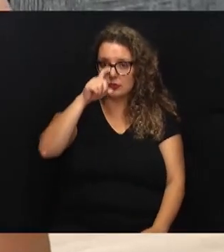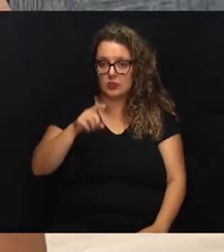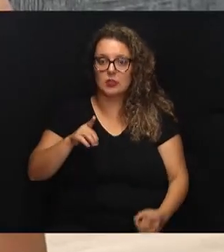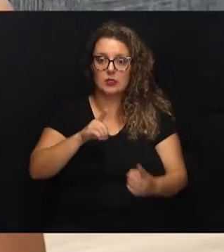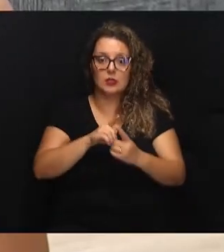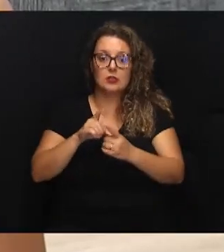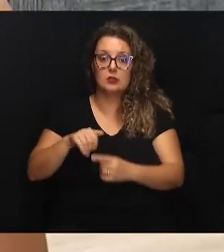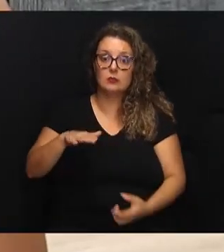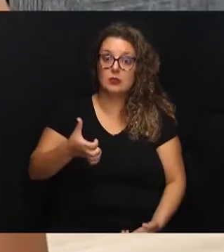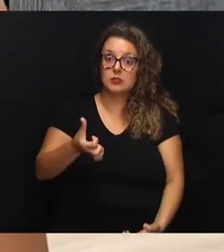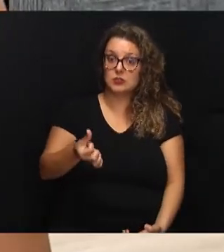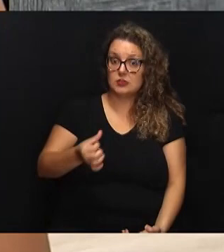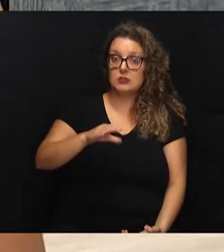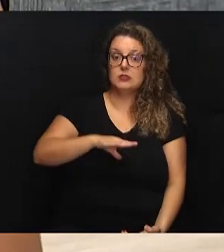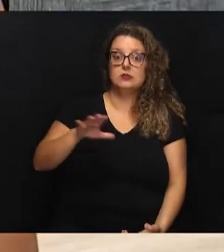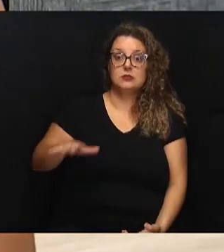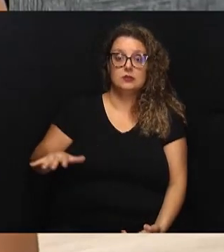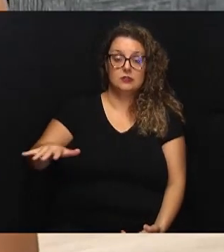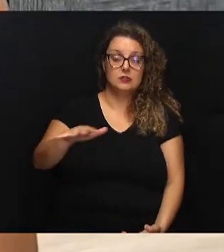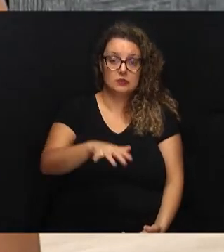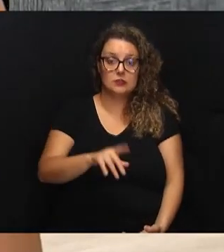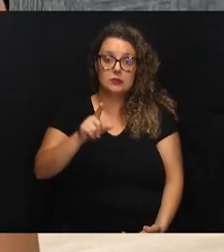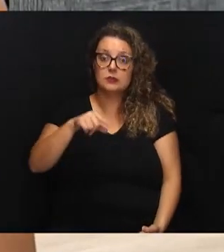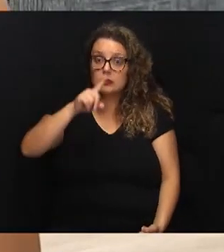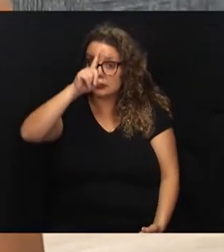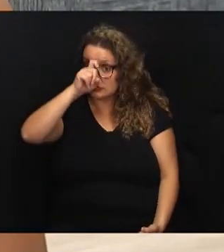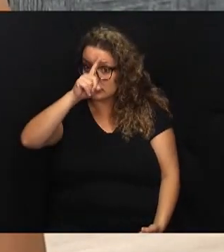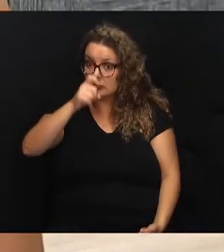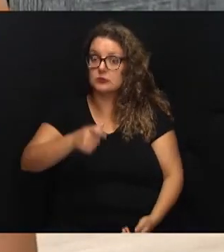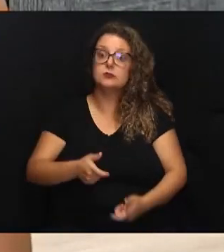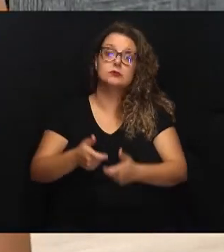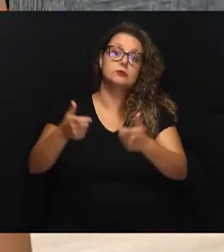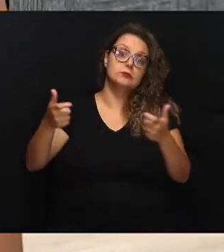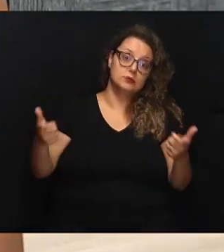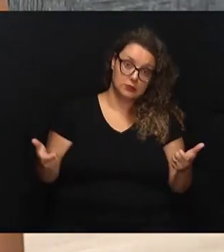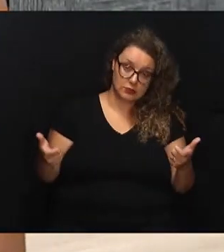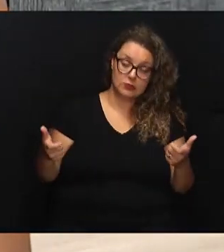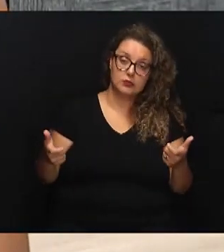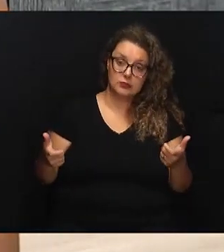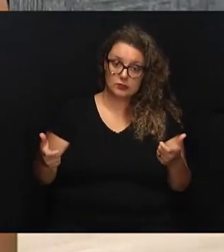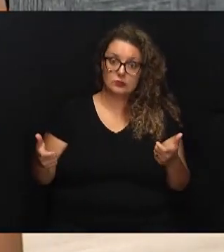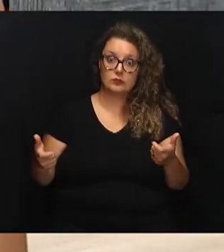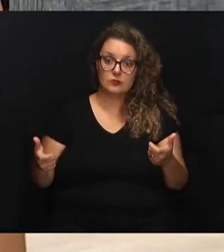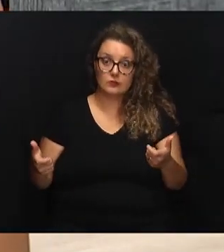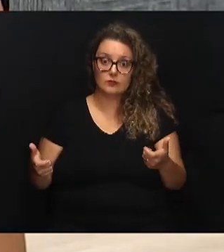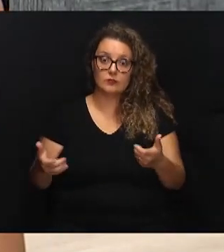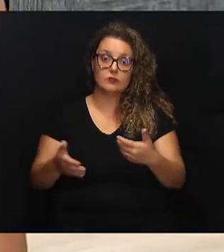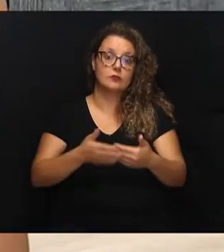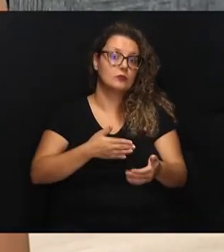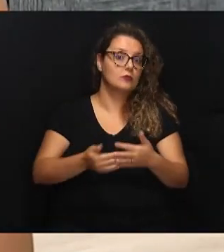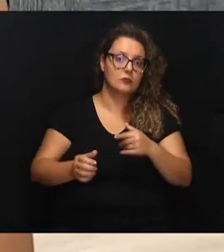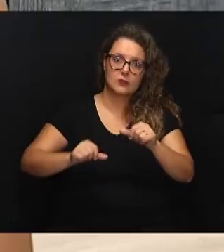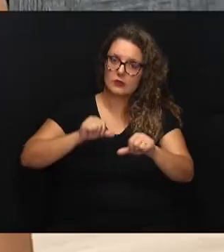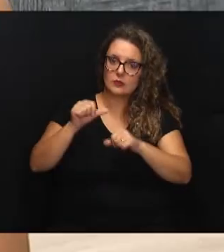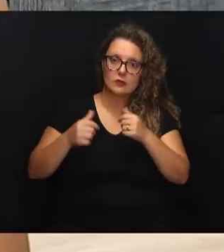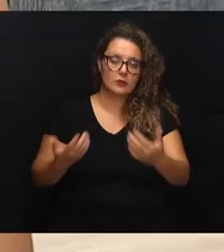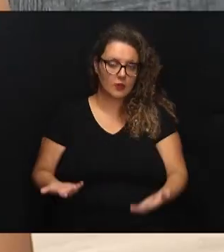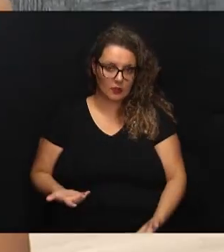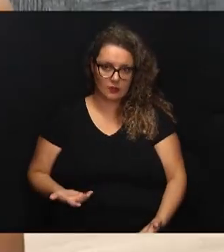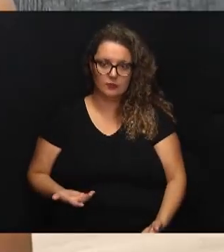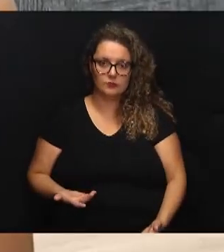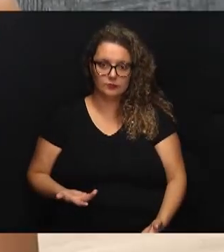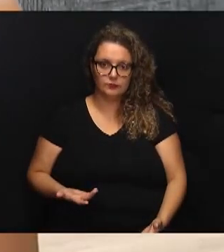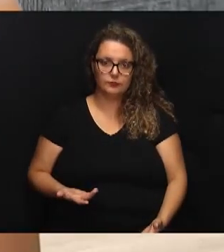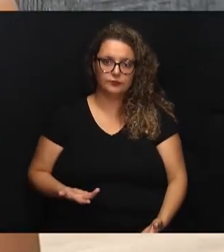6 cidades aqui da região e é um hospital de grande porte e qualquer alteração que seja,